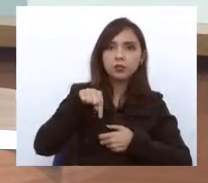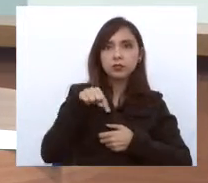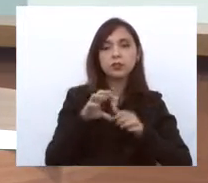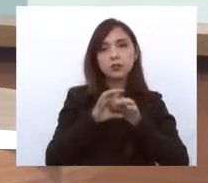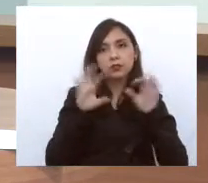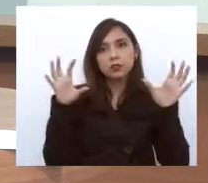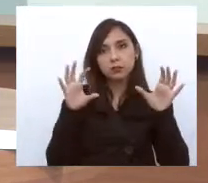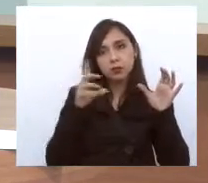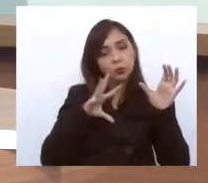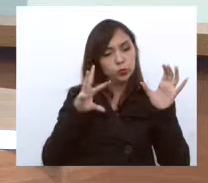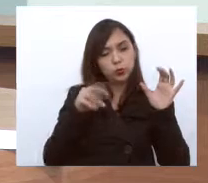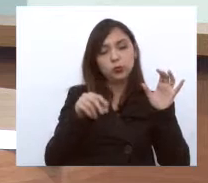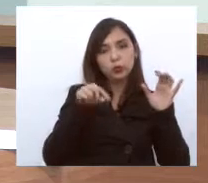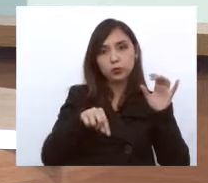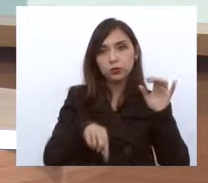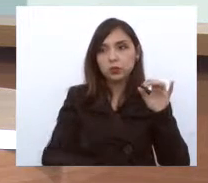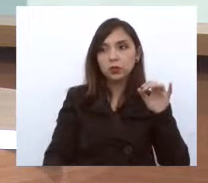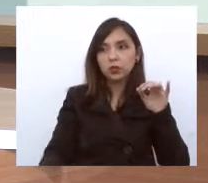deliberado tudo,